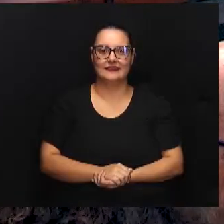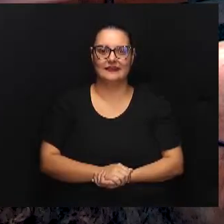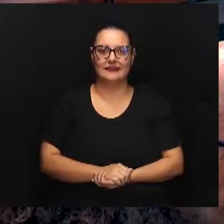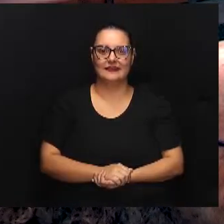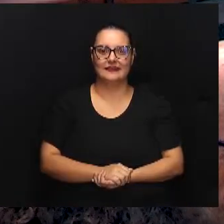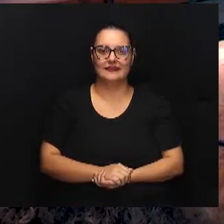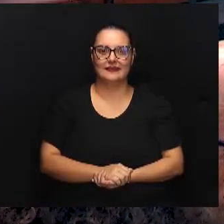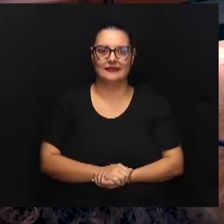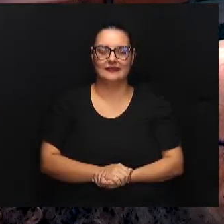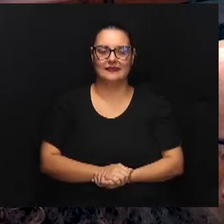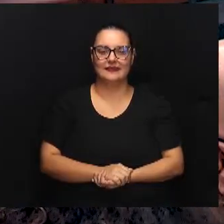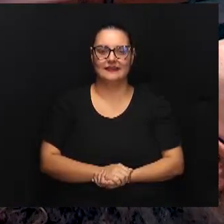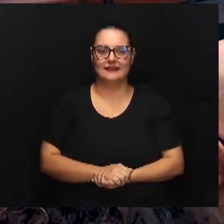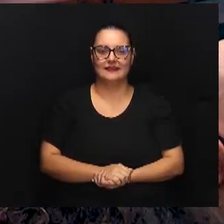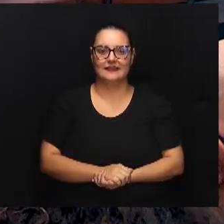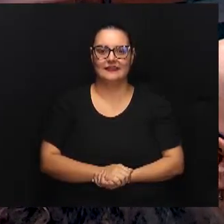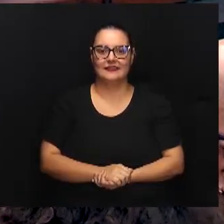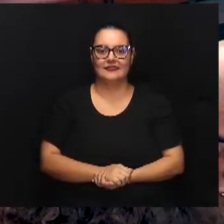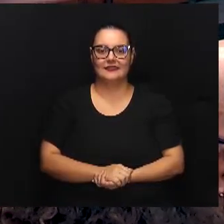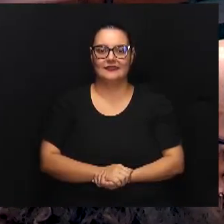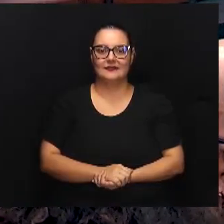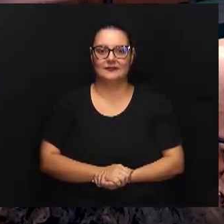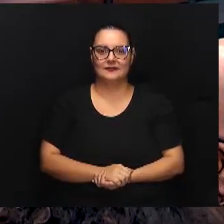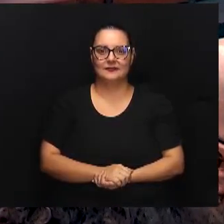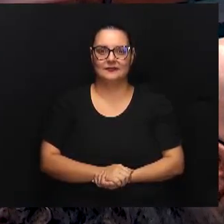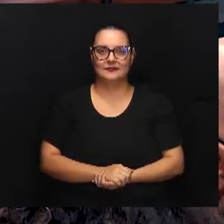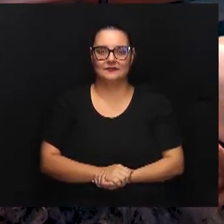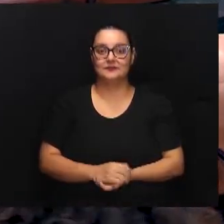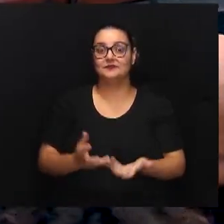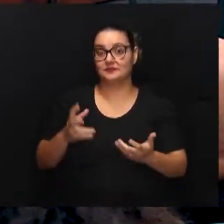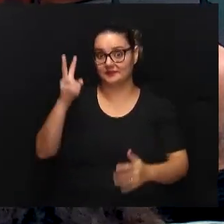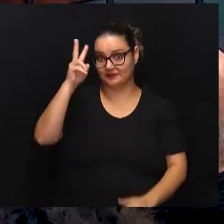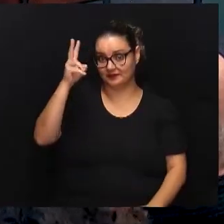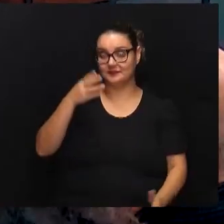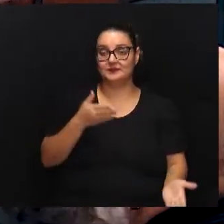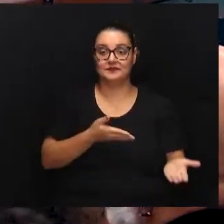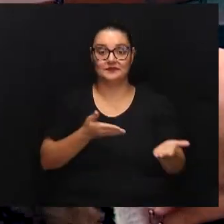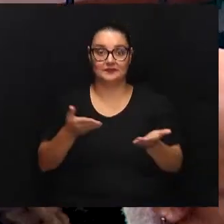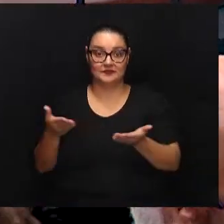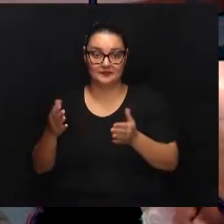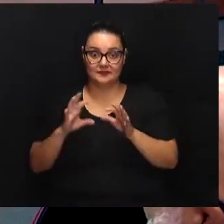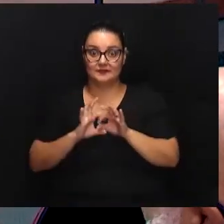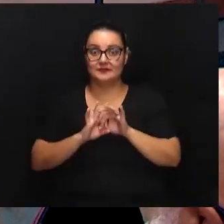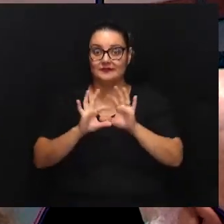Eu gostaria de lembrar que essa apresentação é livre para todas as idades.